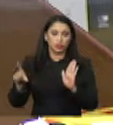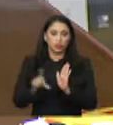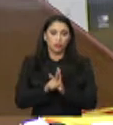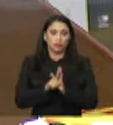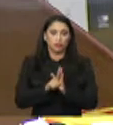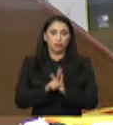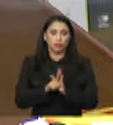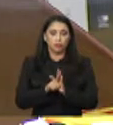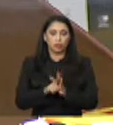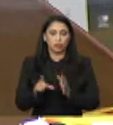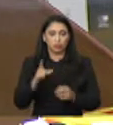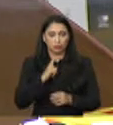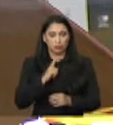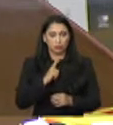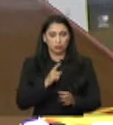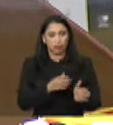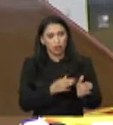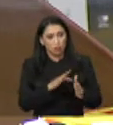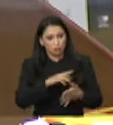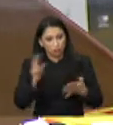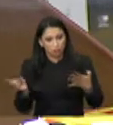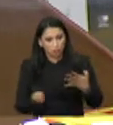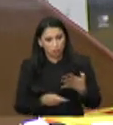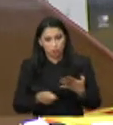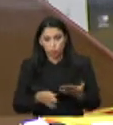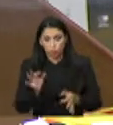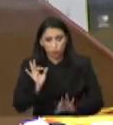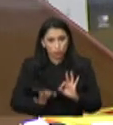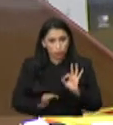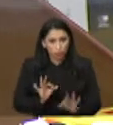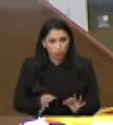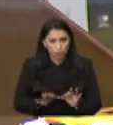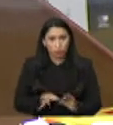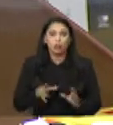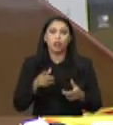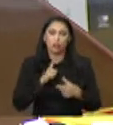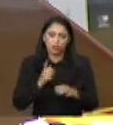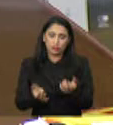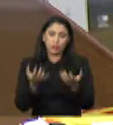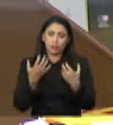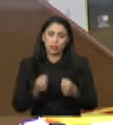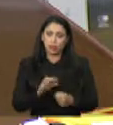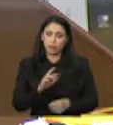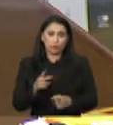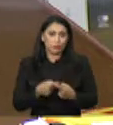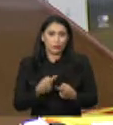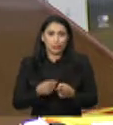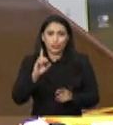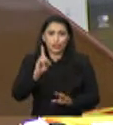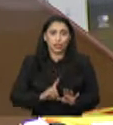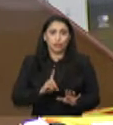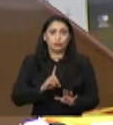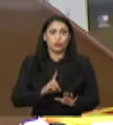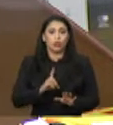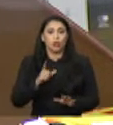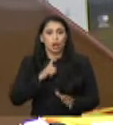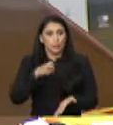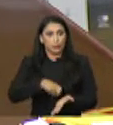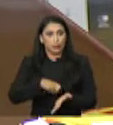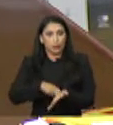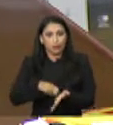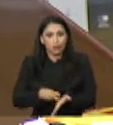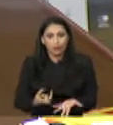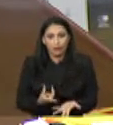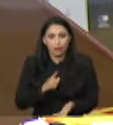para acolher condenações não transitada em julgado pede ser admitida há direito adquirido a punir de certa maneira